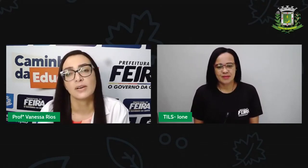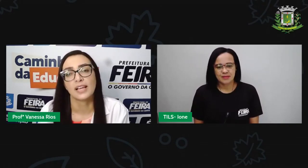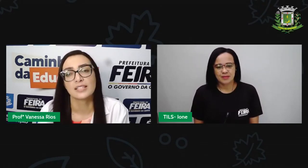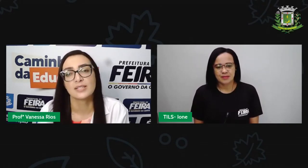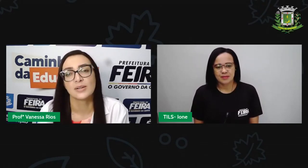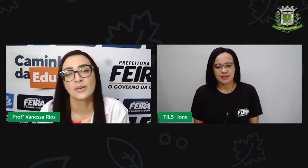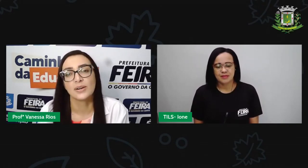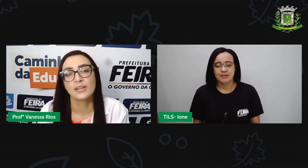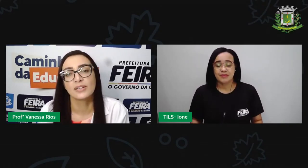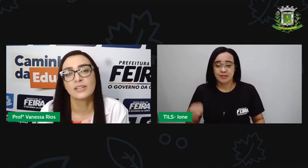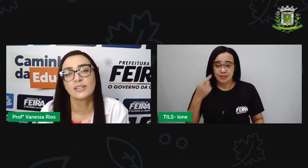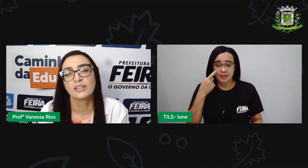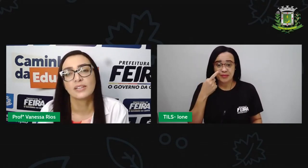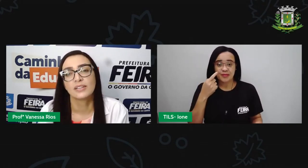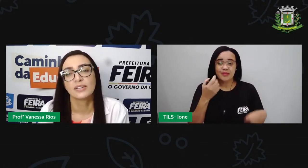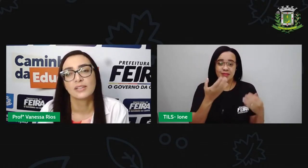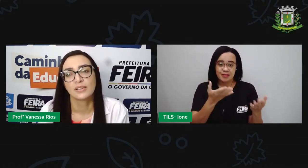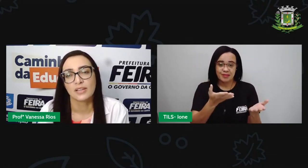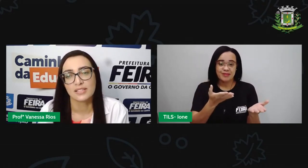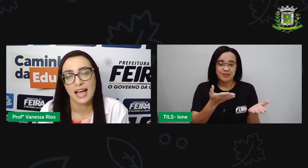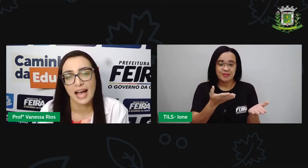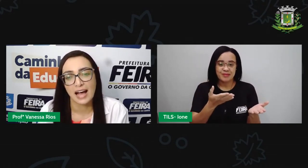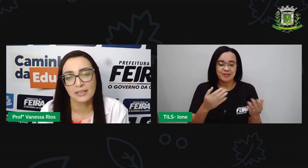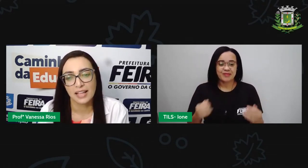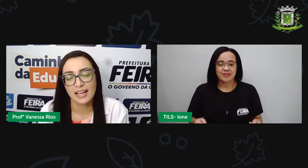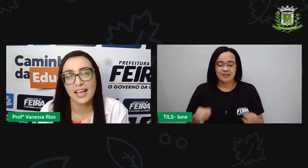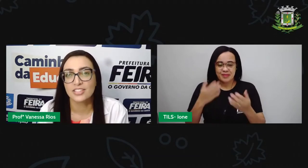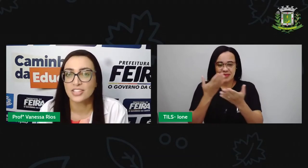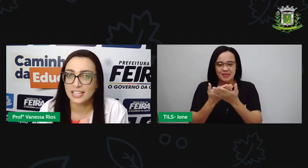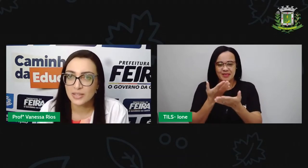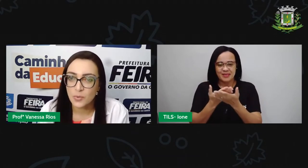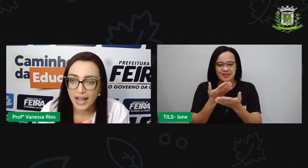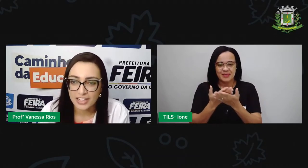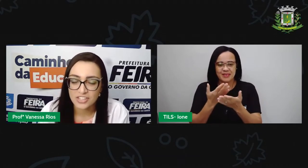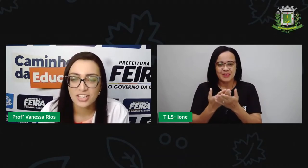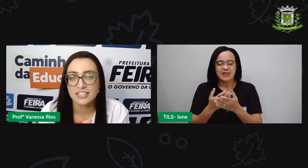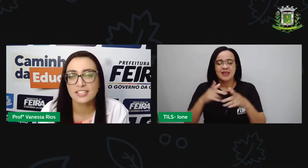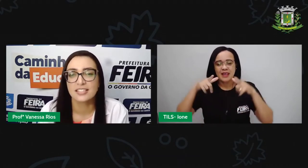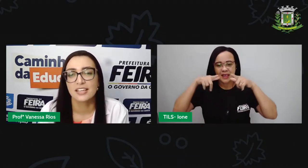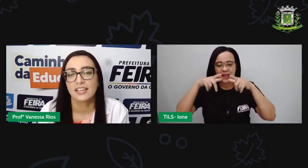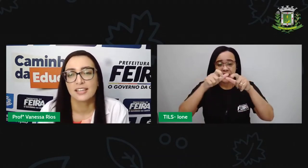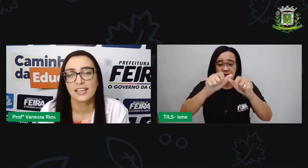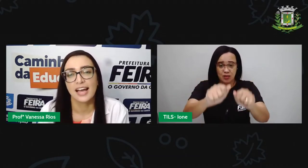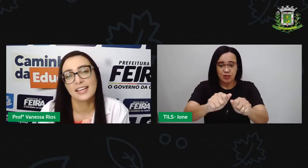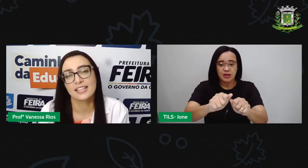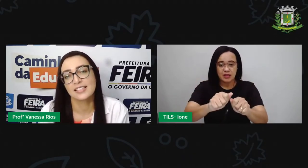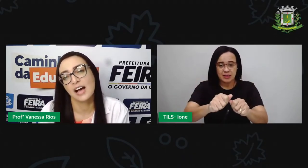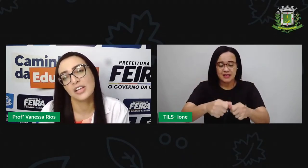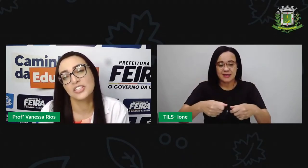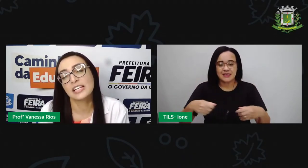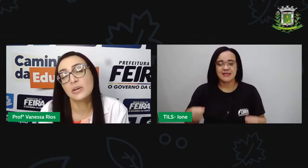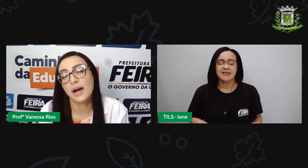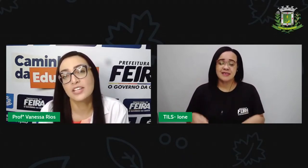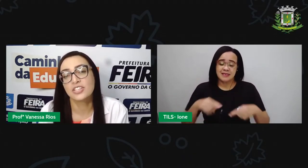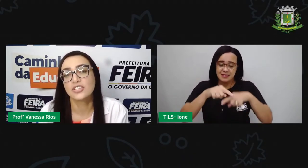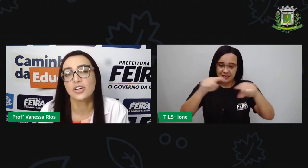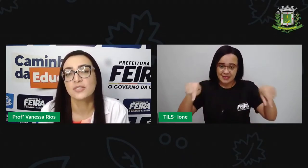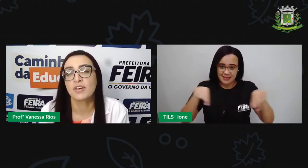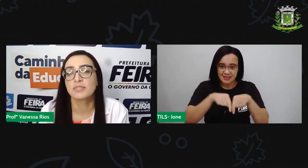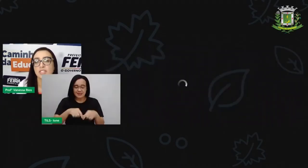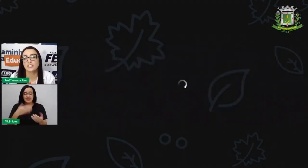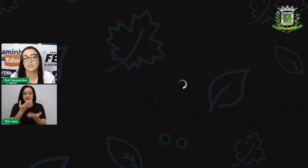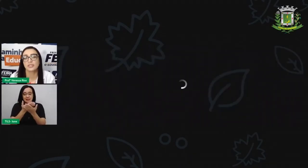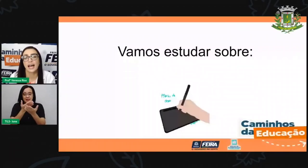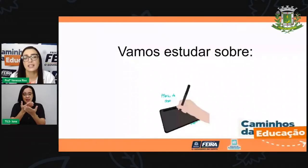Olha só, nossa aula é de linguagens. E aí, nessa aula de linguagens,